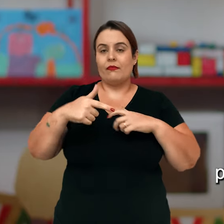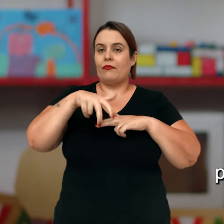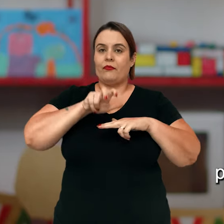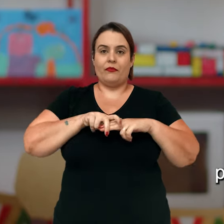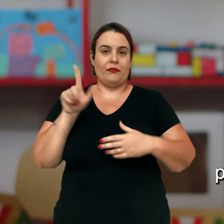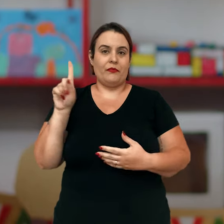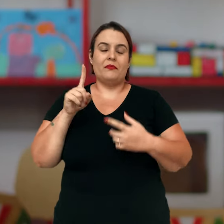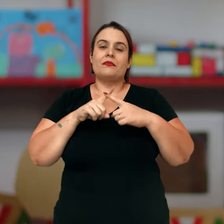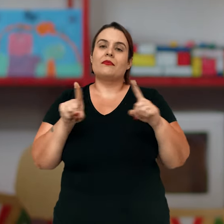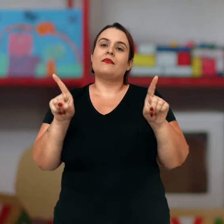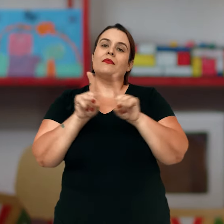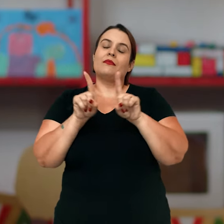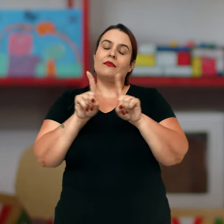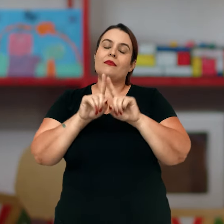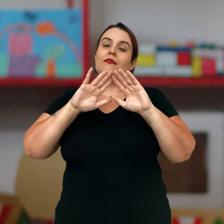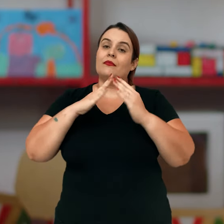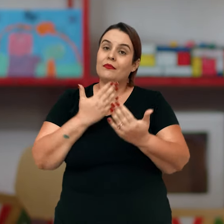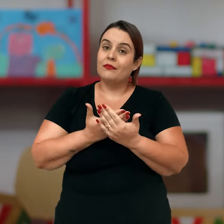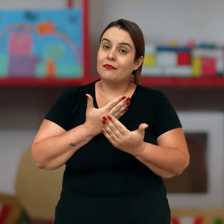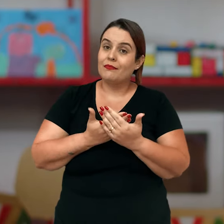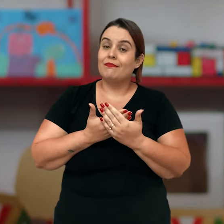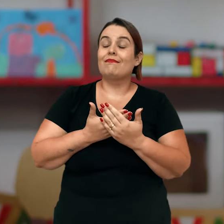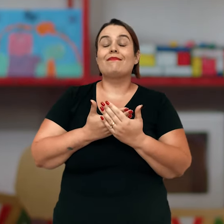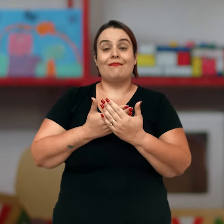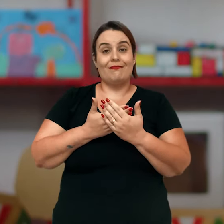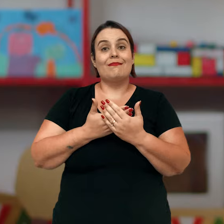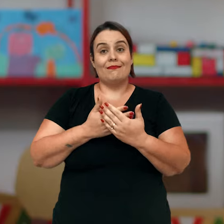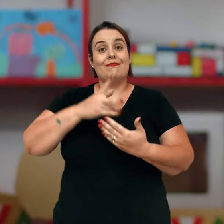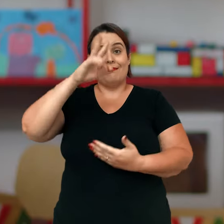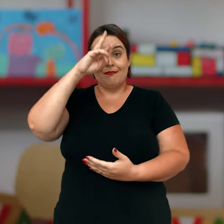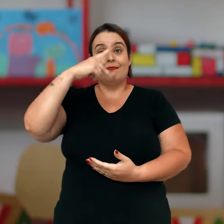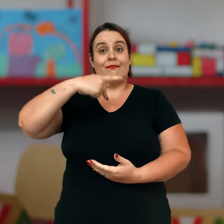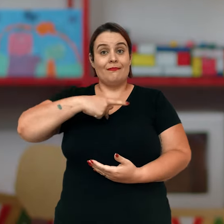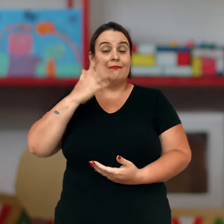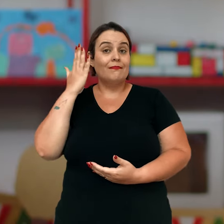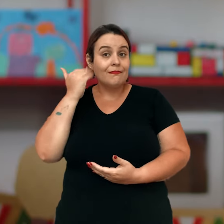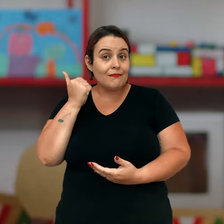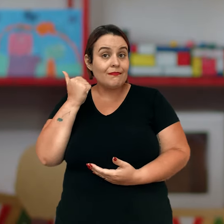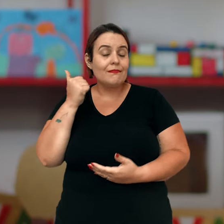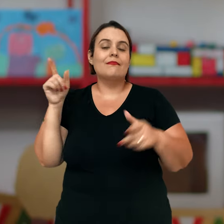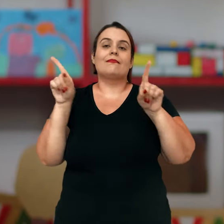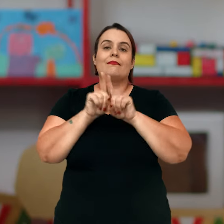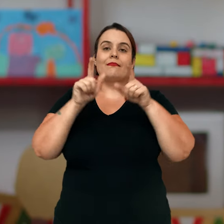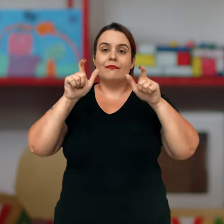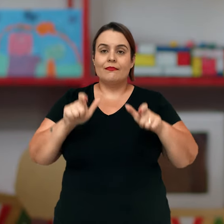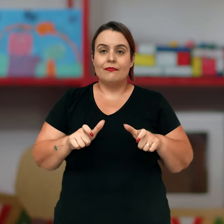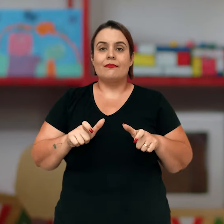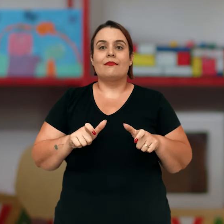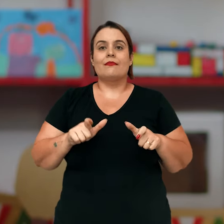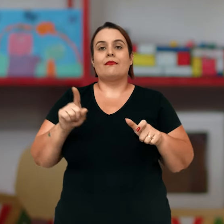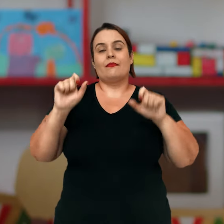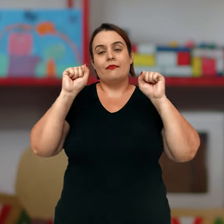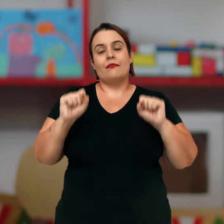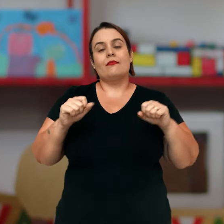estava sentando, mas à escola, a si mesmo, os seus saberes, né? E os